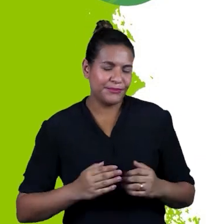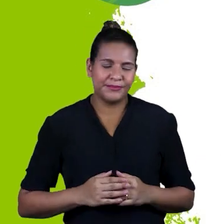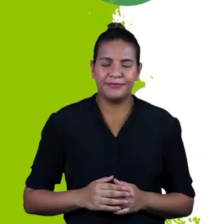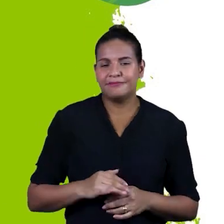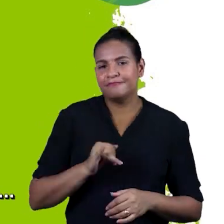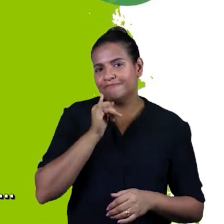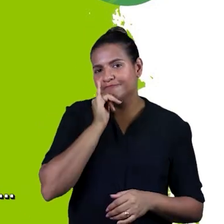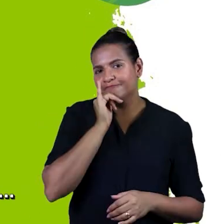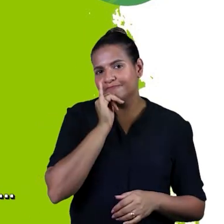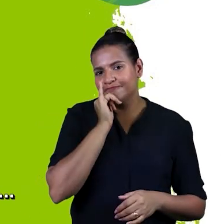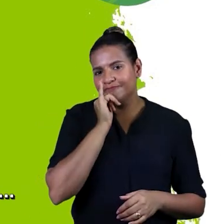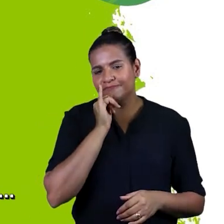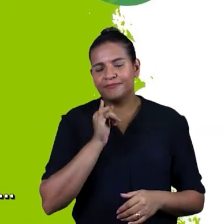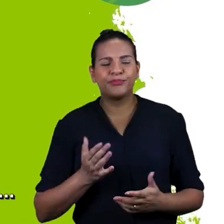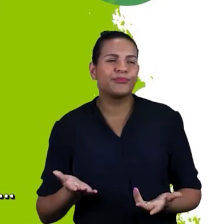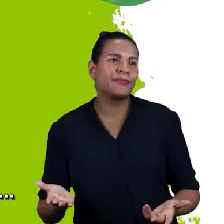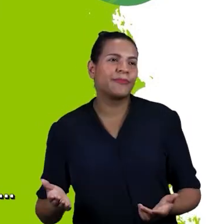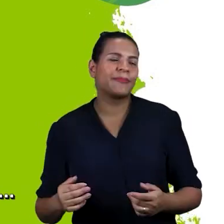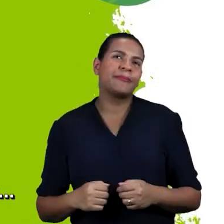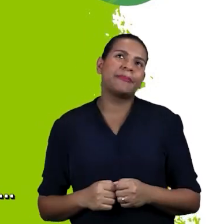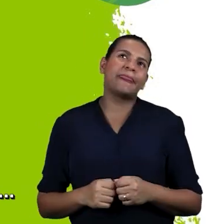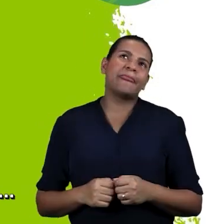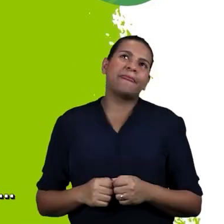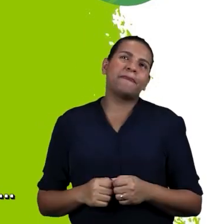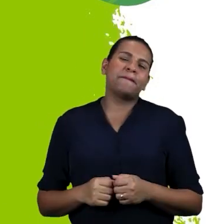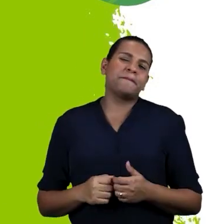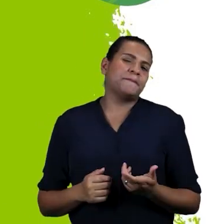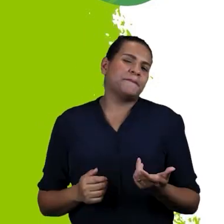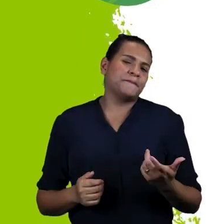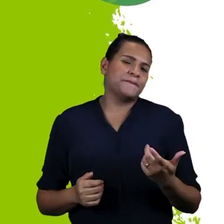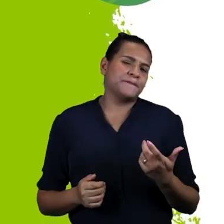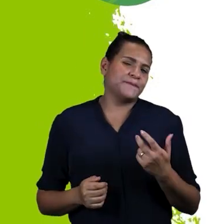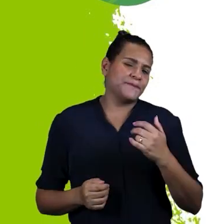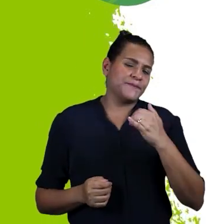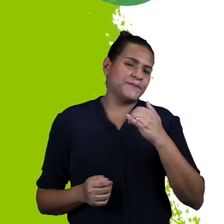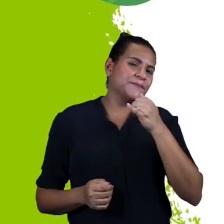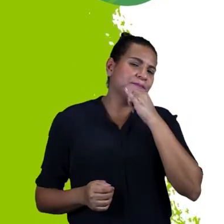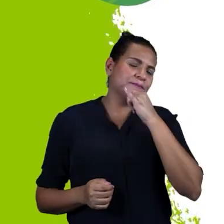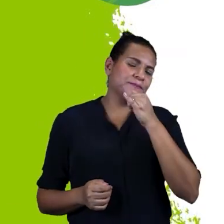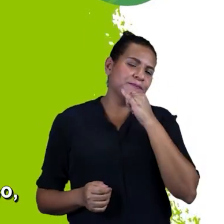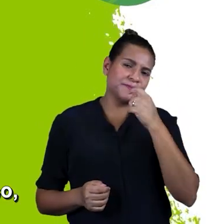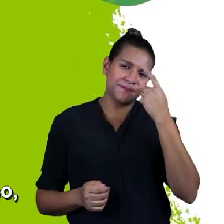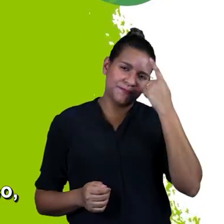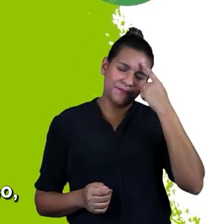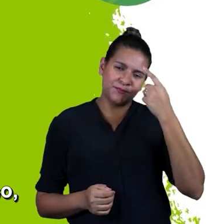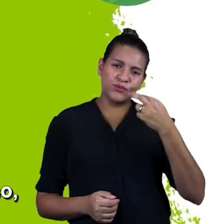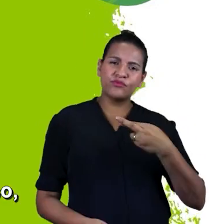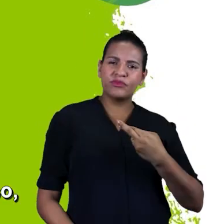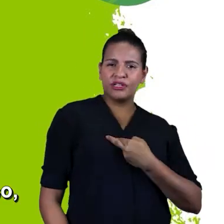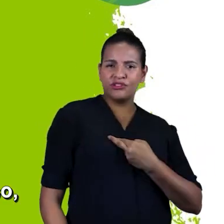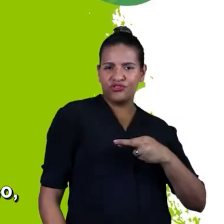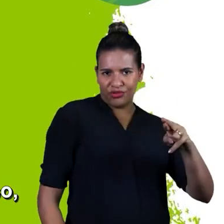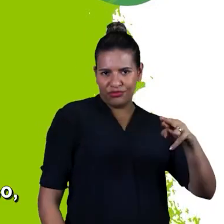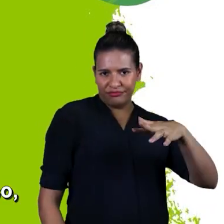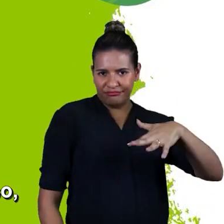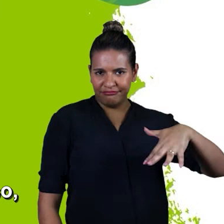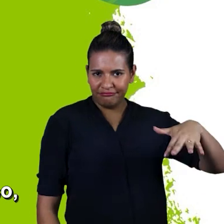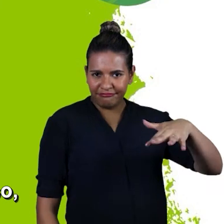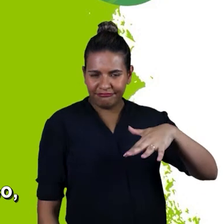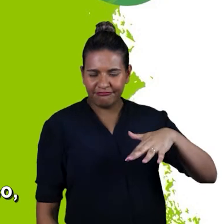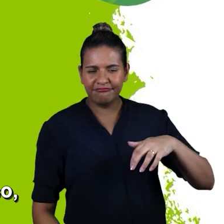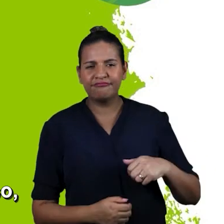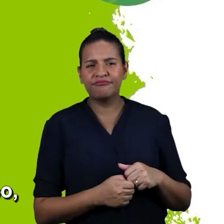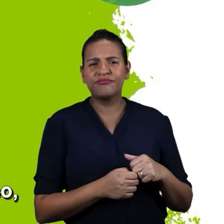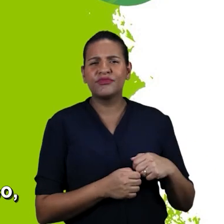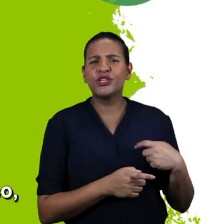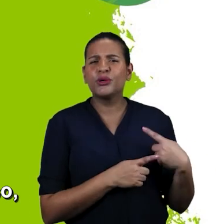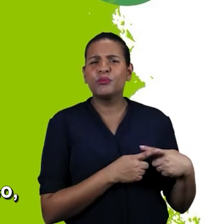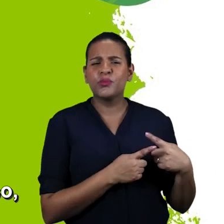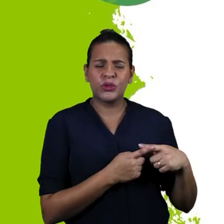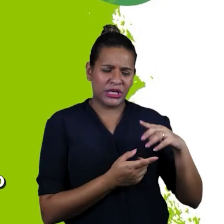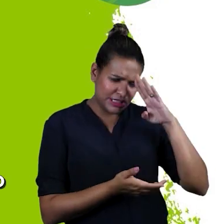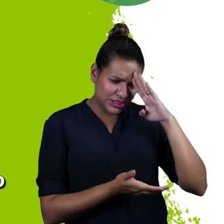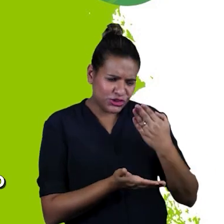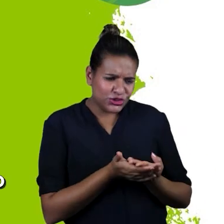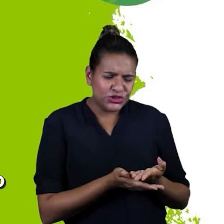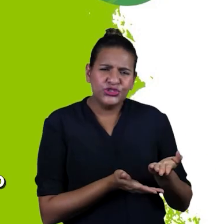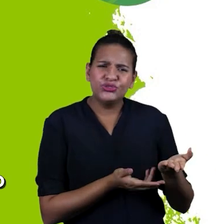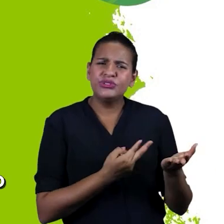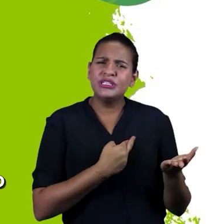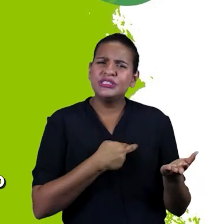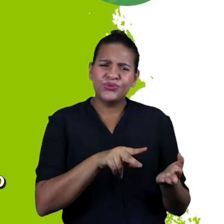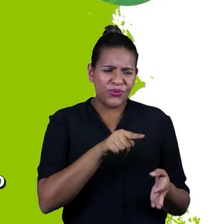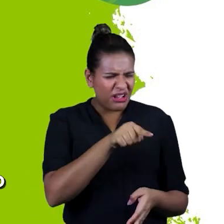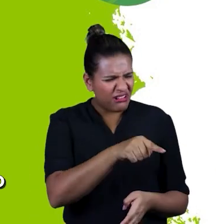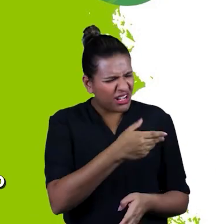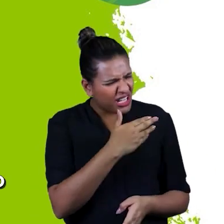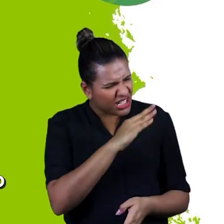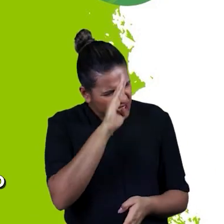certo? Se você quer saber se a pessoa, até levando digamos assim, pelo âmbito religioso, né?